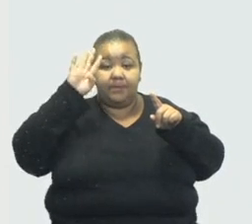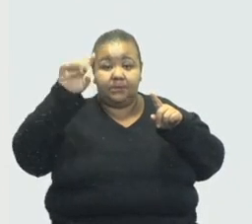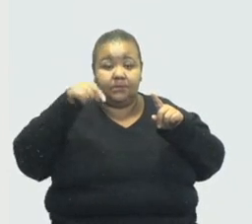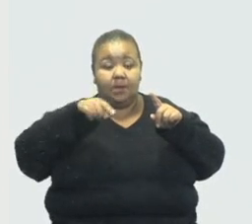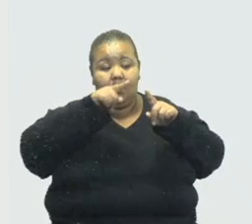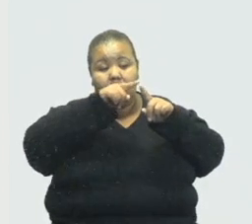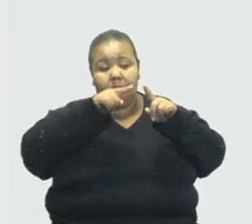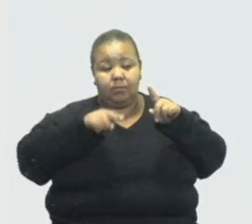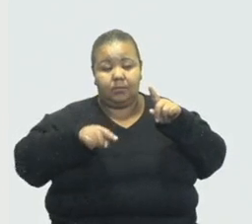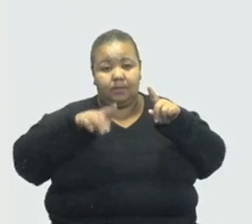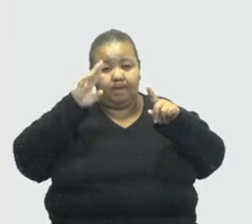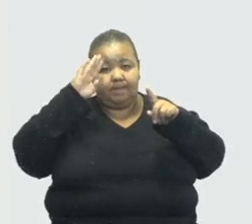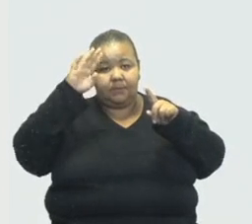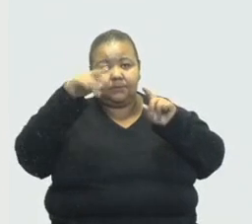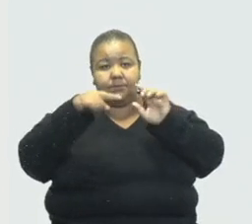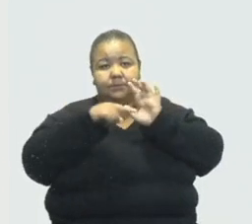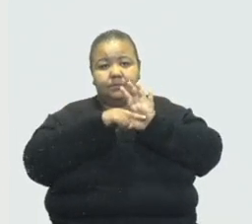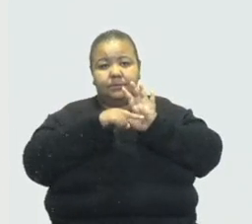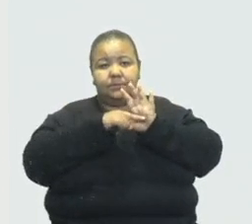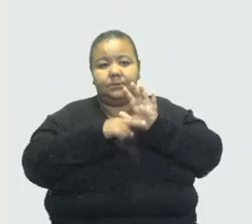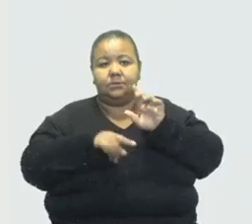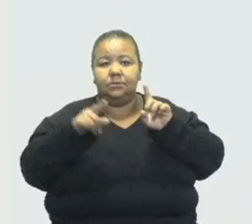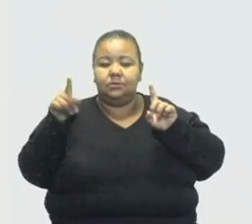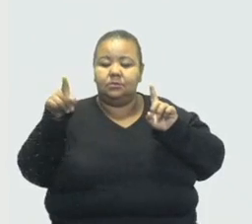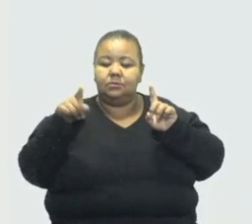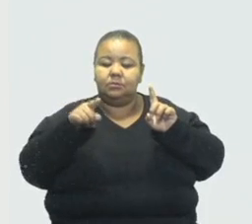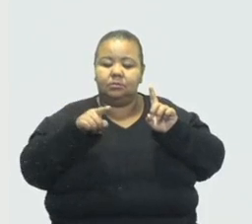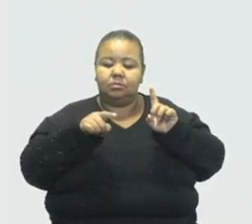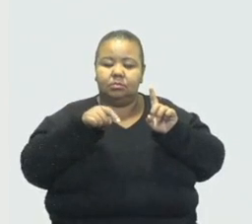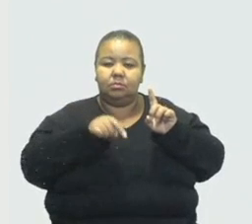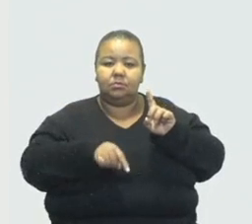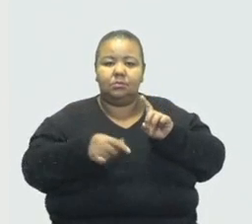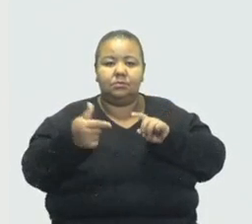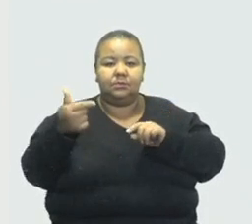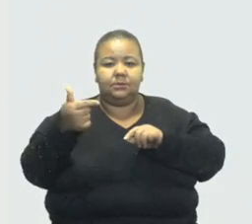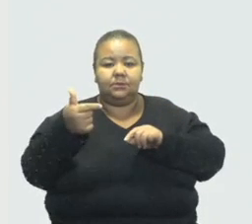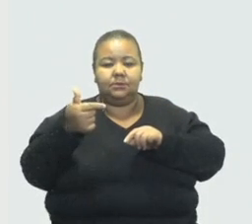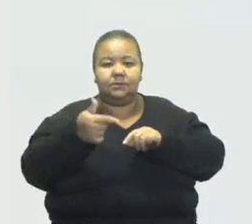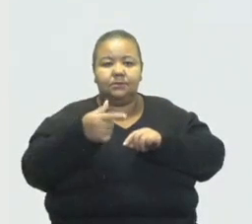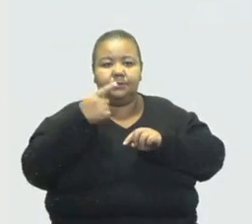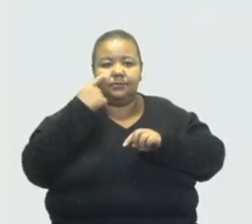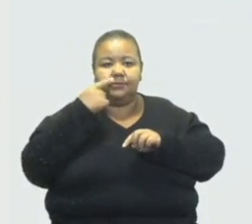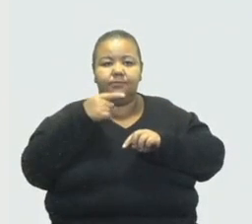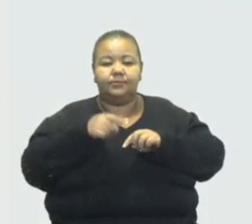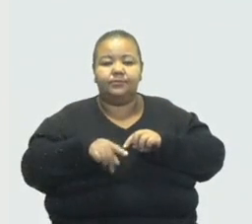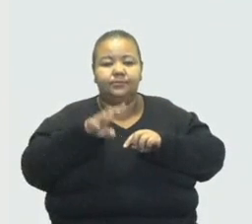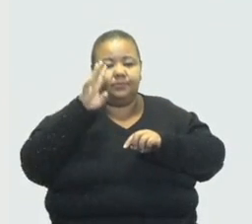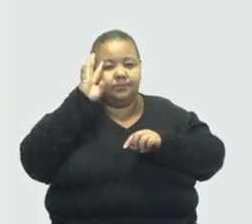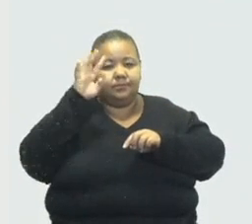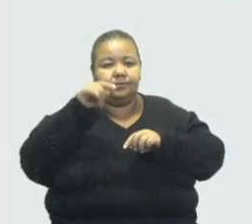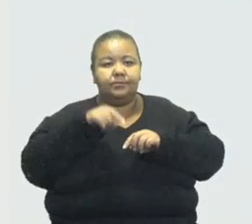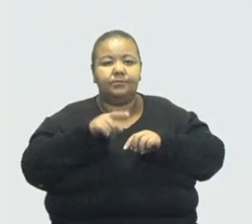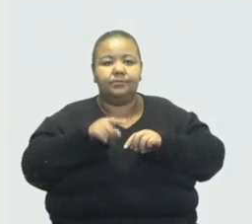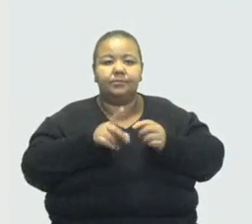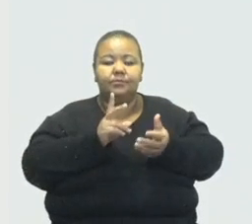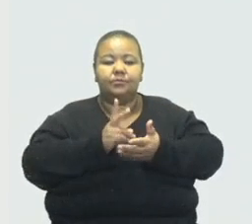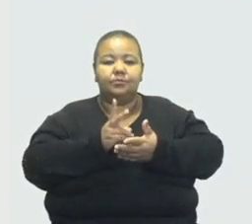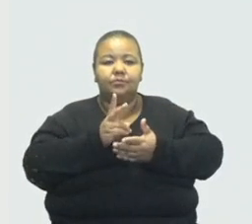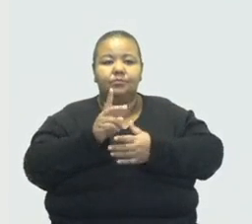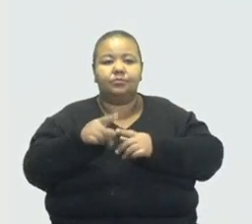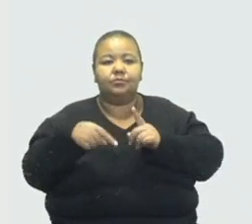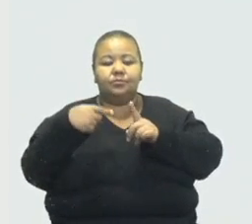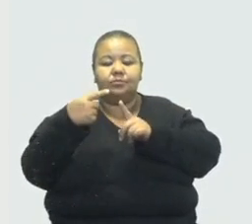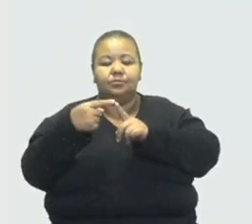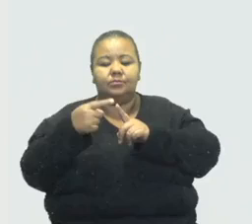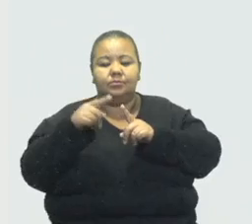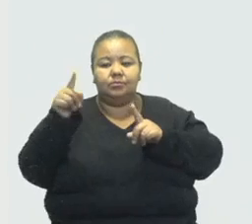principal menos os elementos da matriz secundária. Então, veja que na matriz principal a gente conserva o sinal